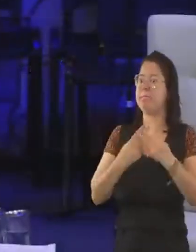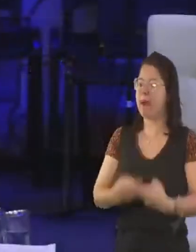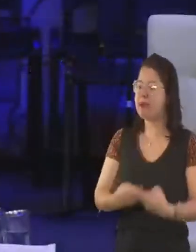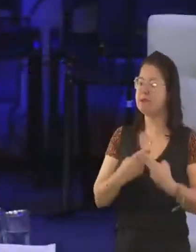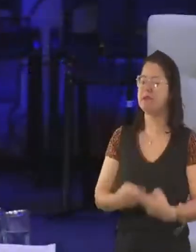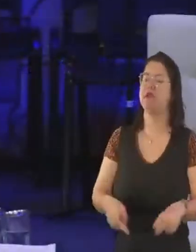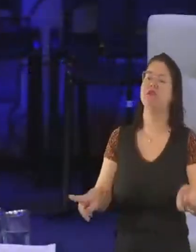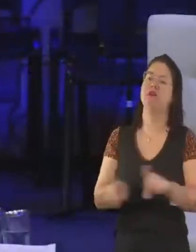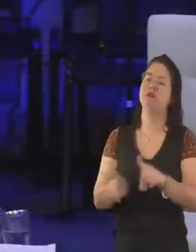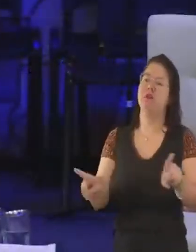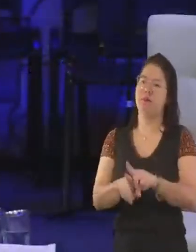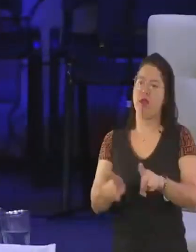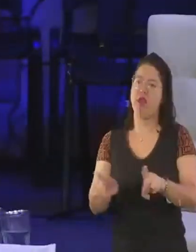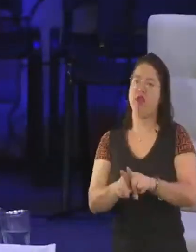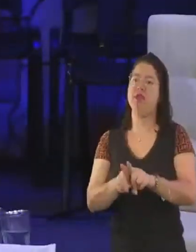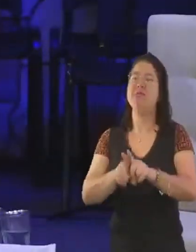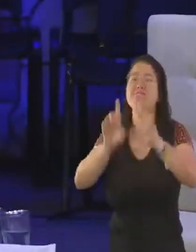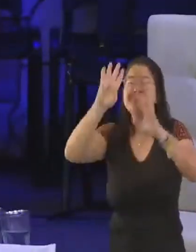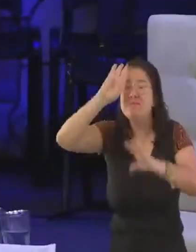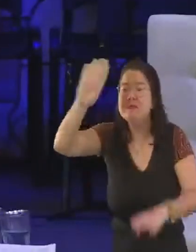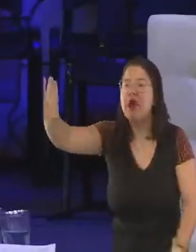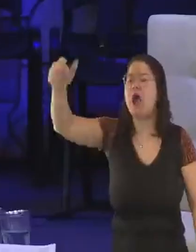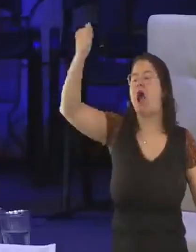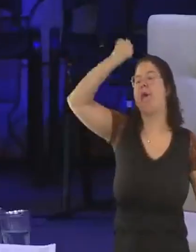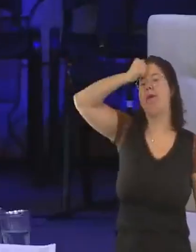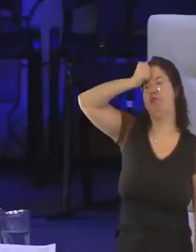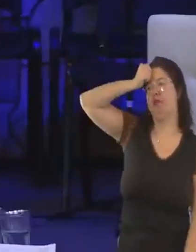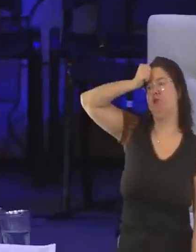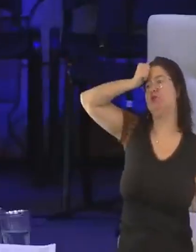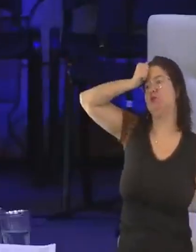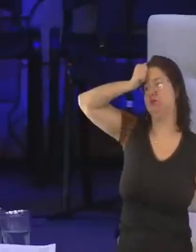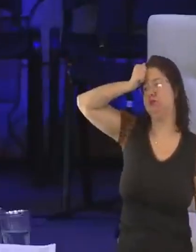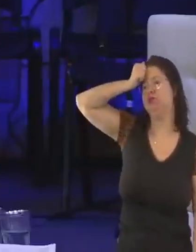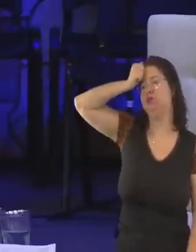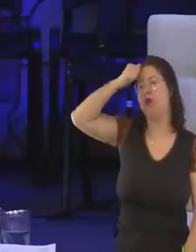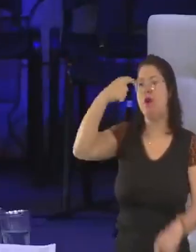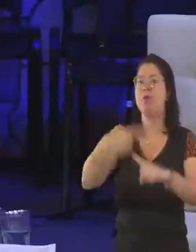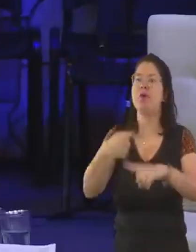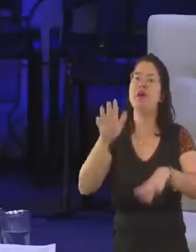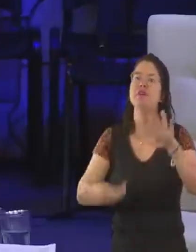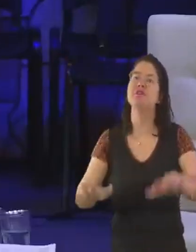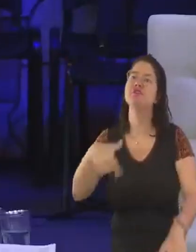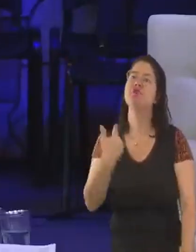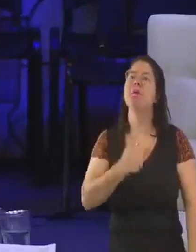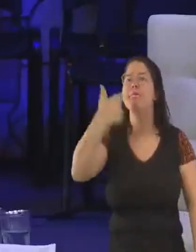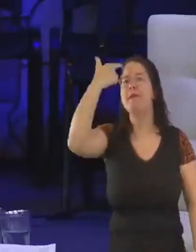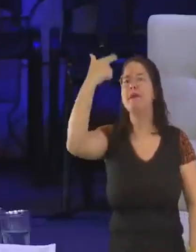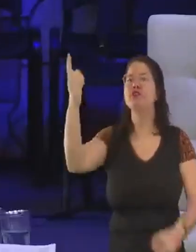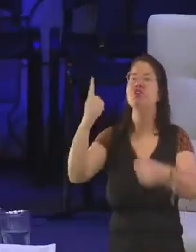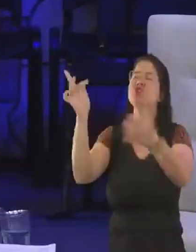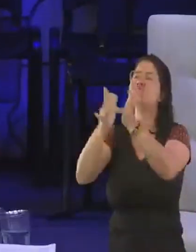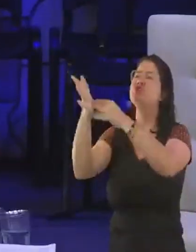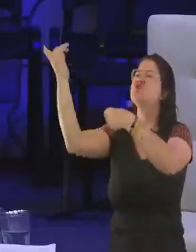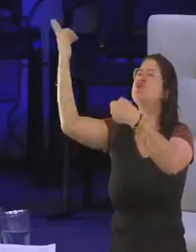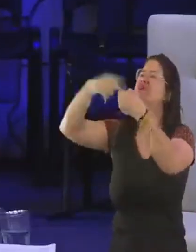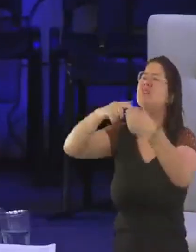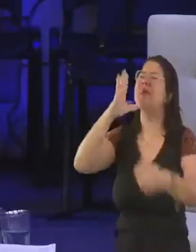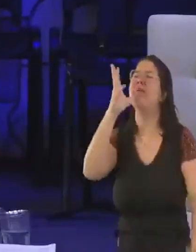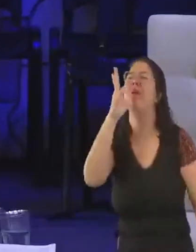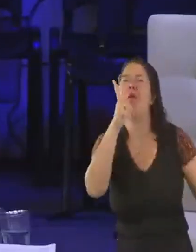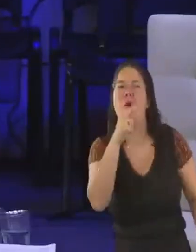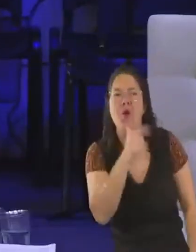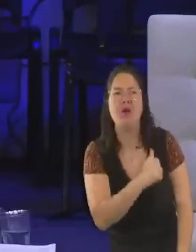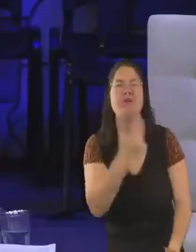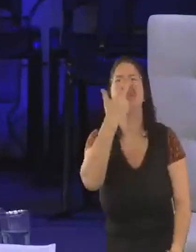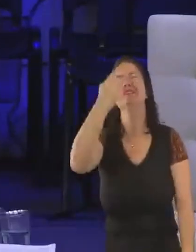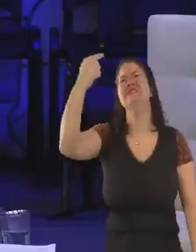divina para arrependimento. Percebam, irmãos, que muitas vezes nós achamos que a volta de Jesus está demorando, que